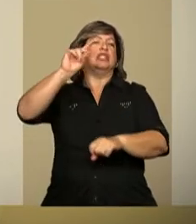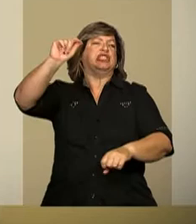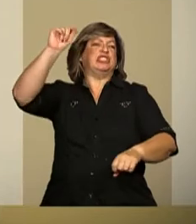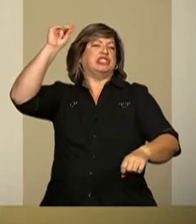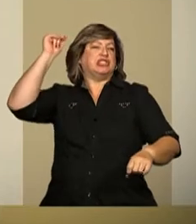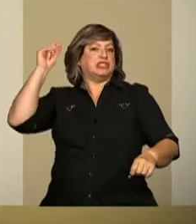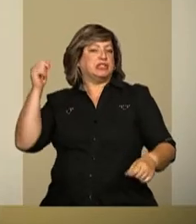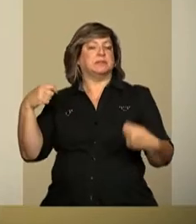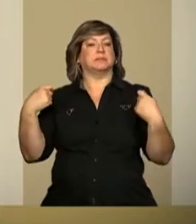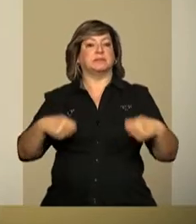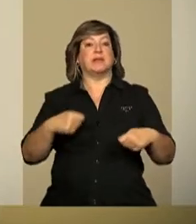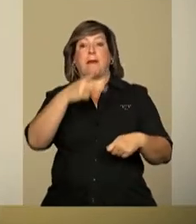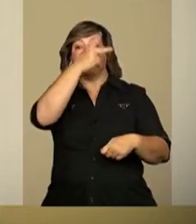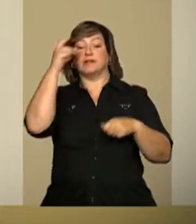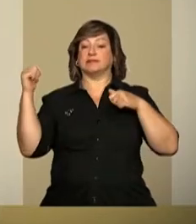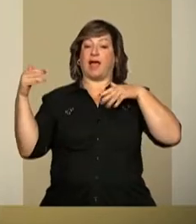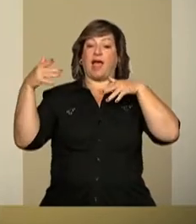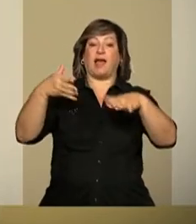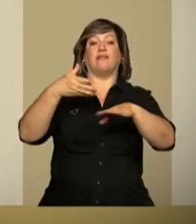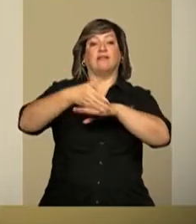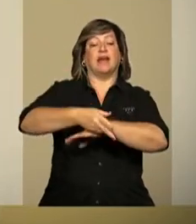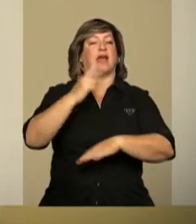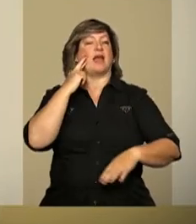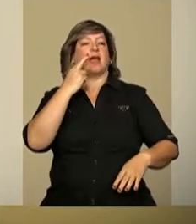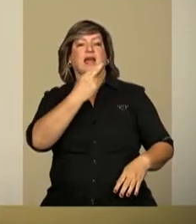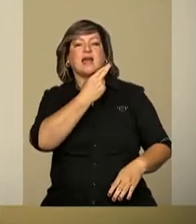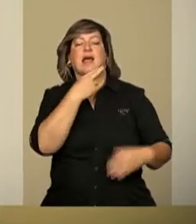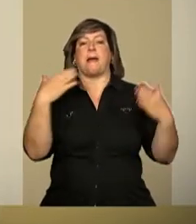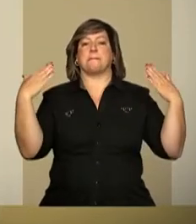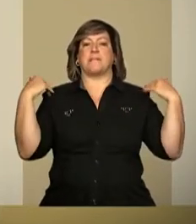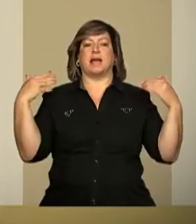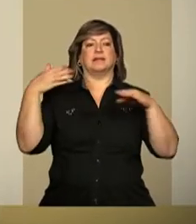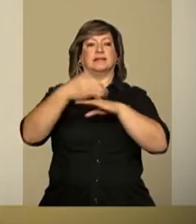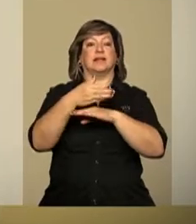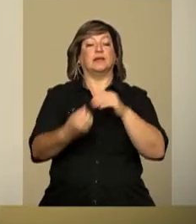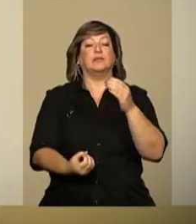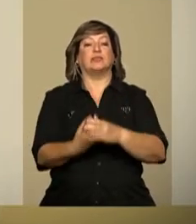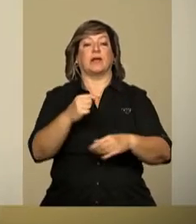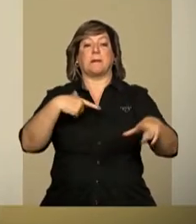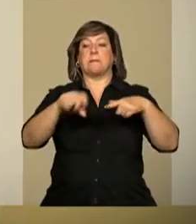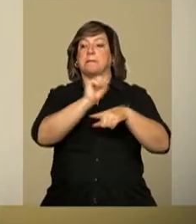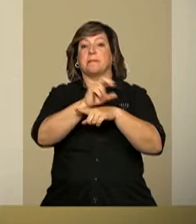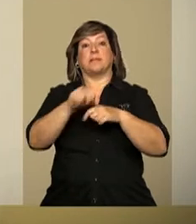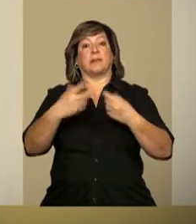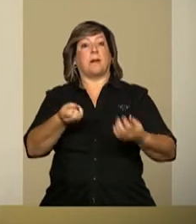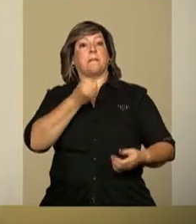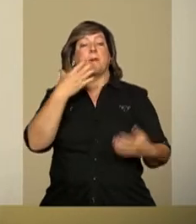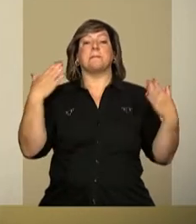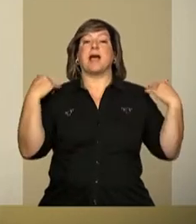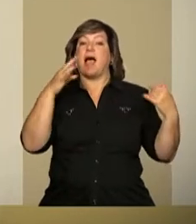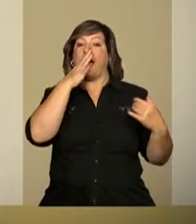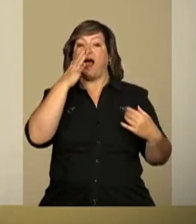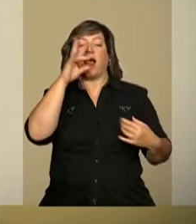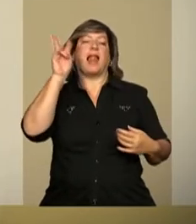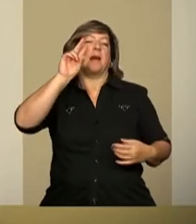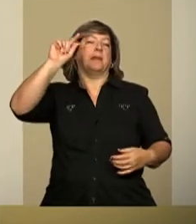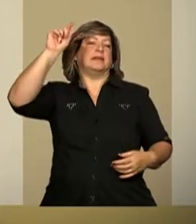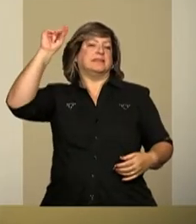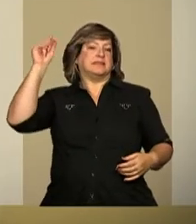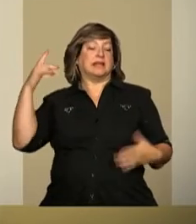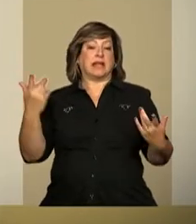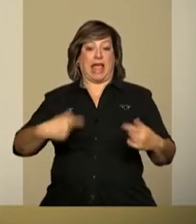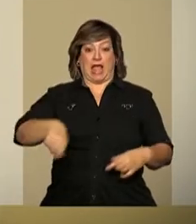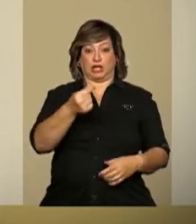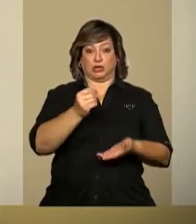degradada atrai pessoas restaurantes movimenta o turismo cria empregos gostaria de repetir Luciano esses recursos vão ser